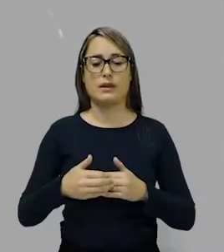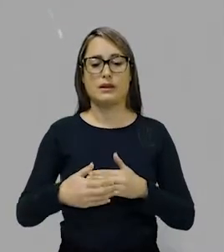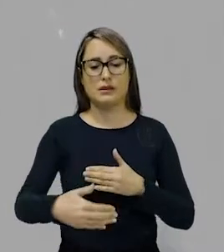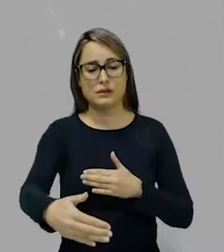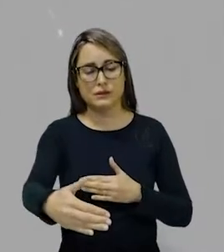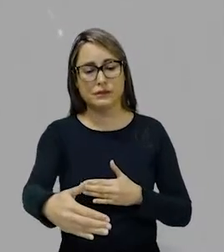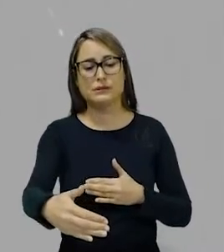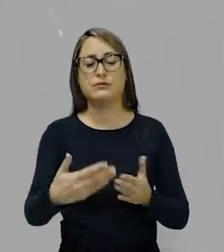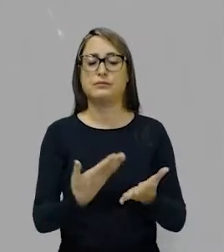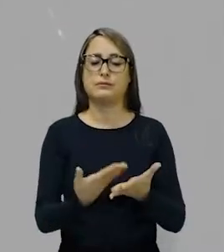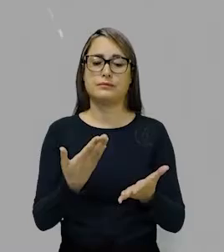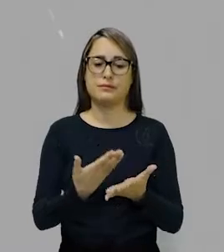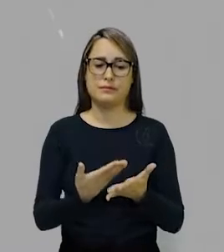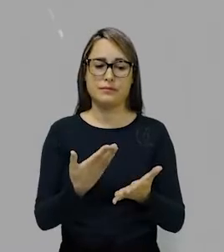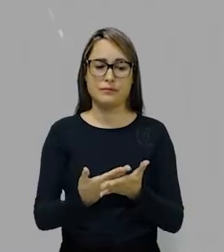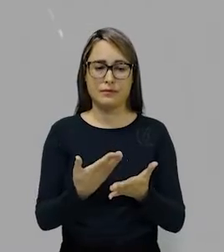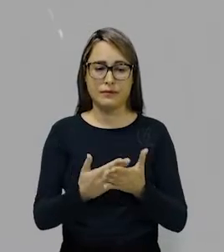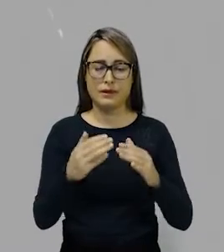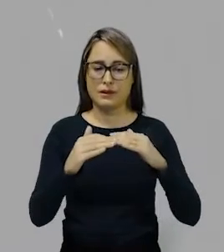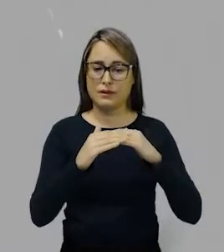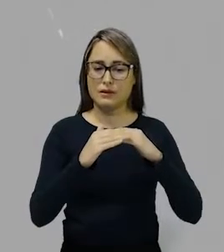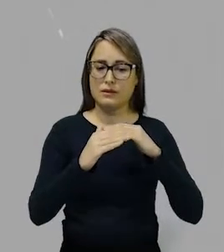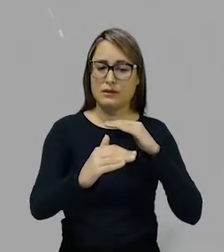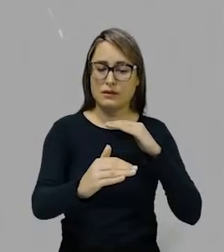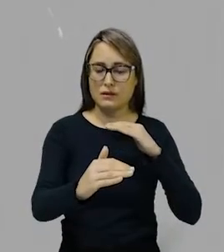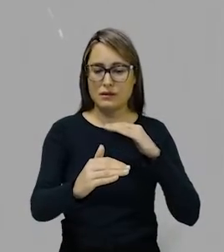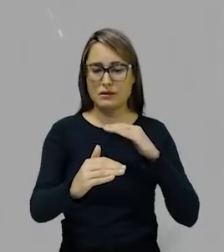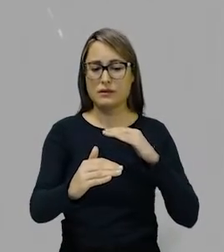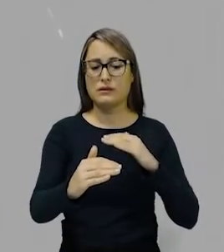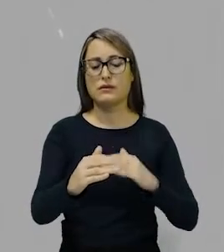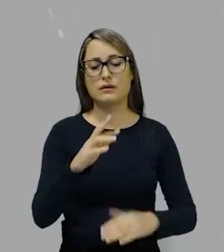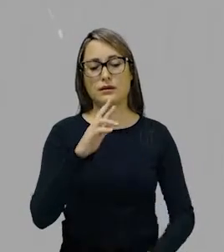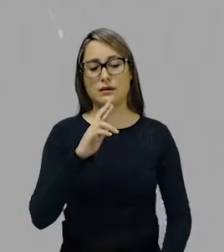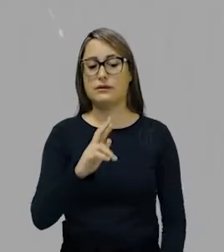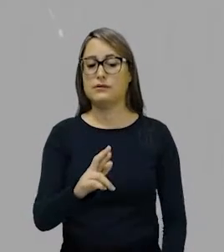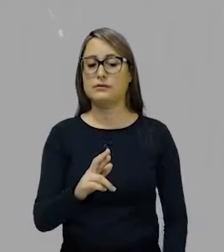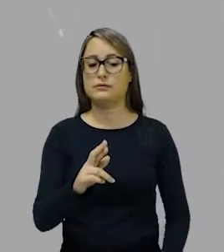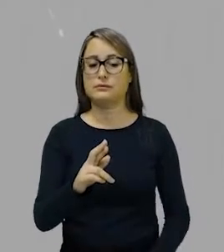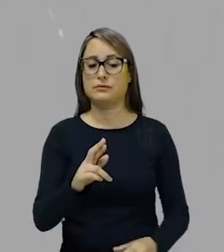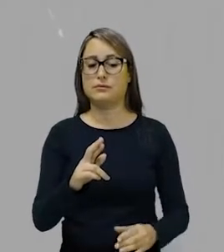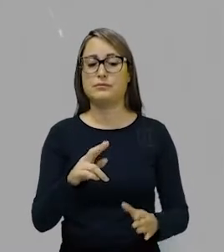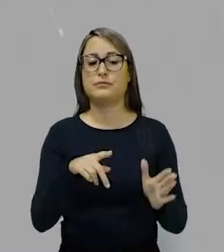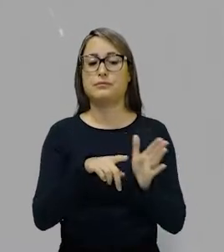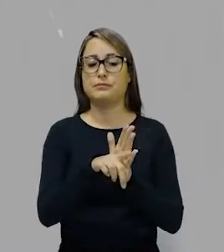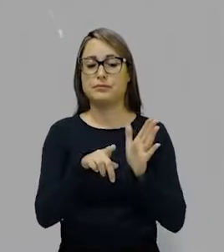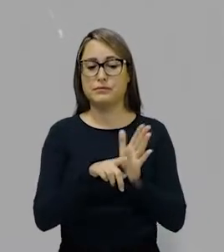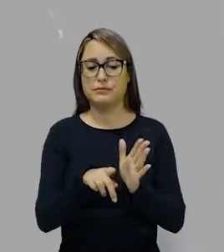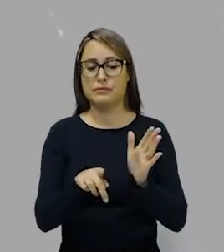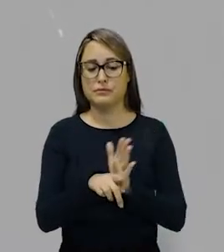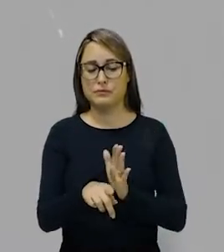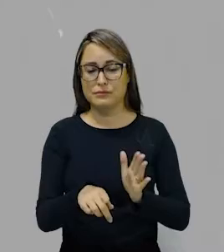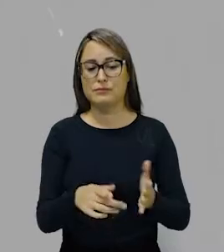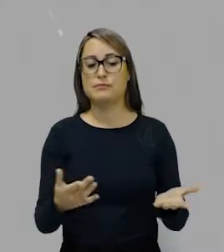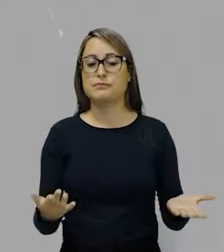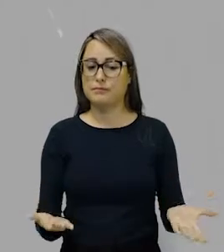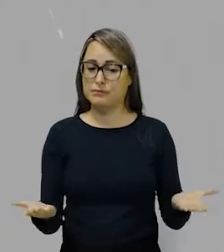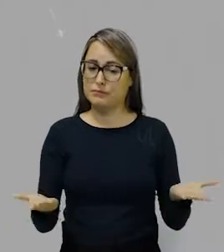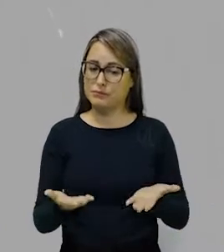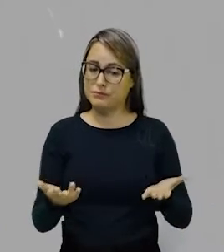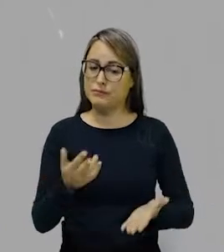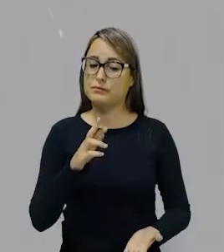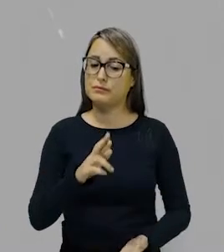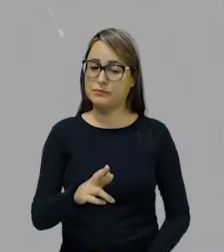continuar o estudo da isomeria plana, só que agora por meio da resolução de questões. Então, vamos por meio de